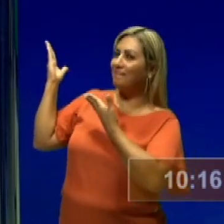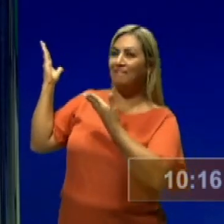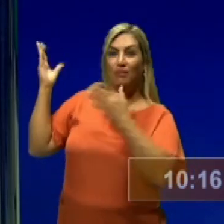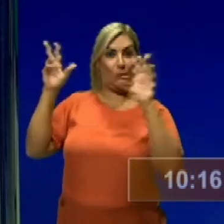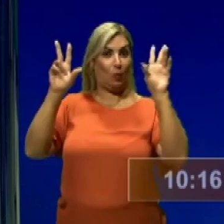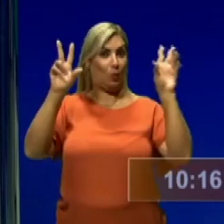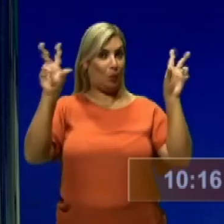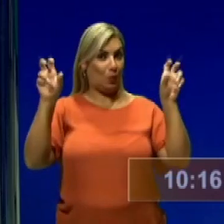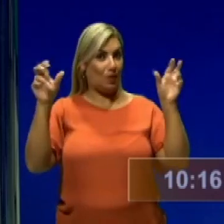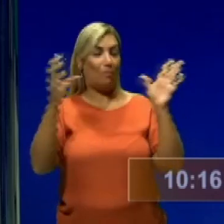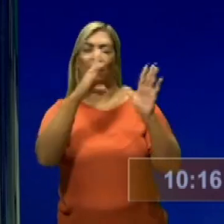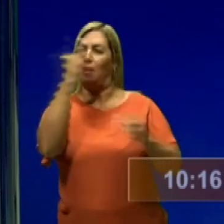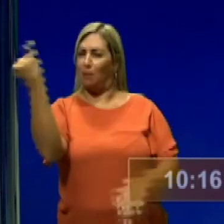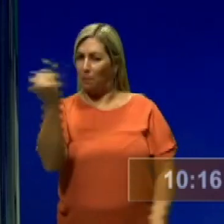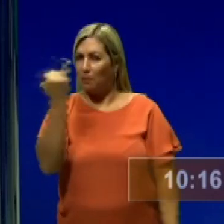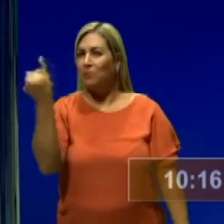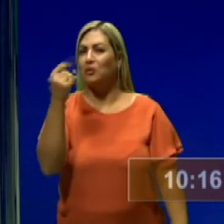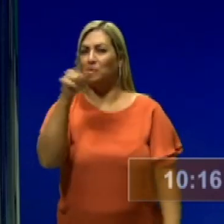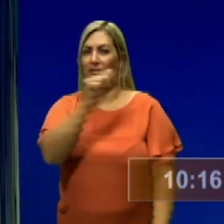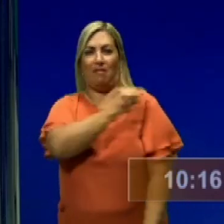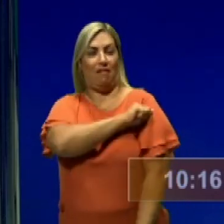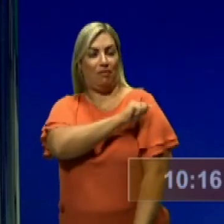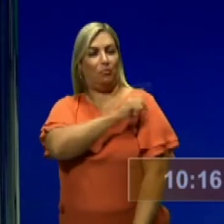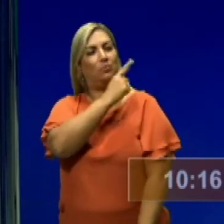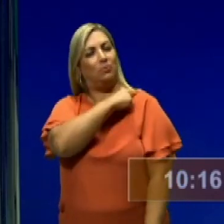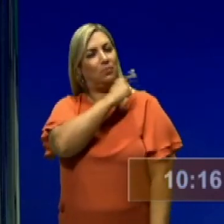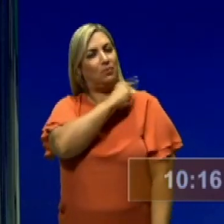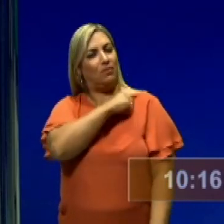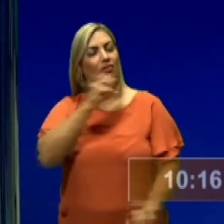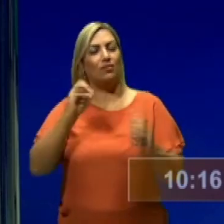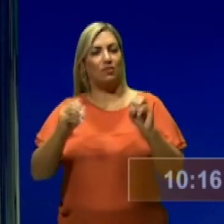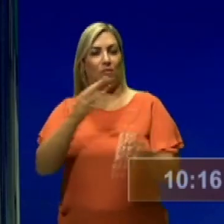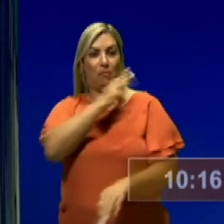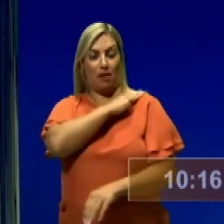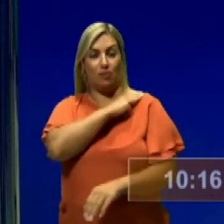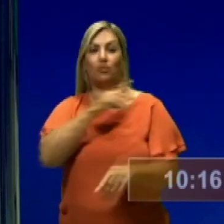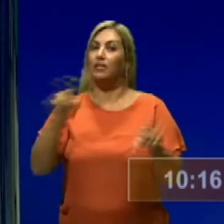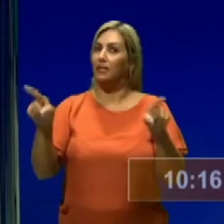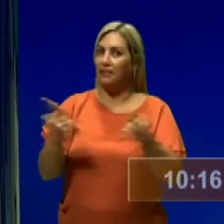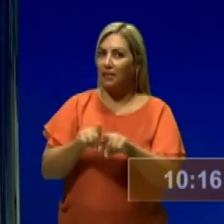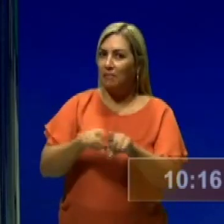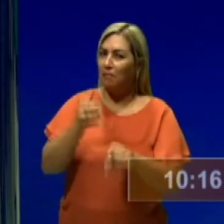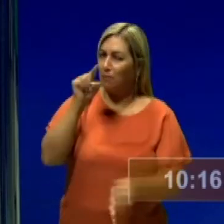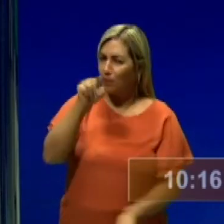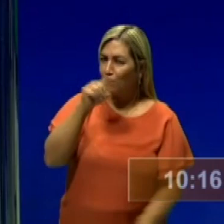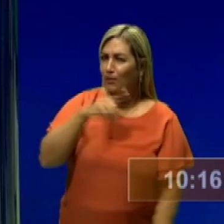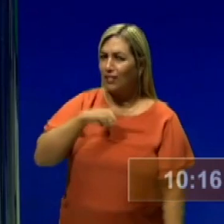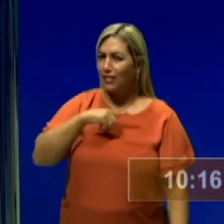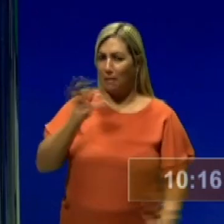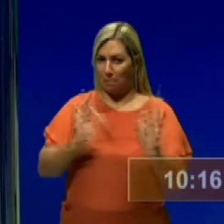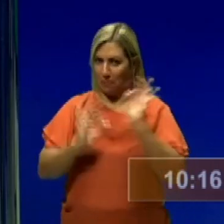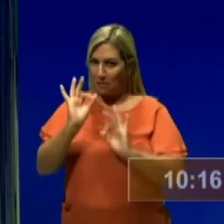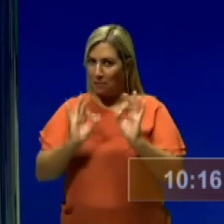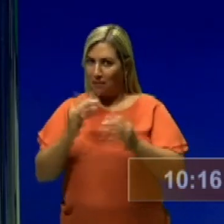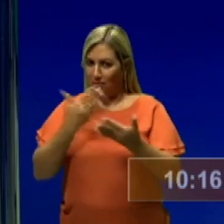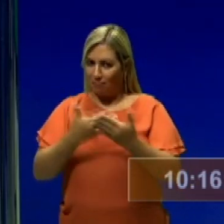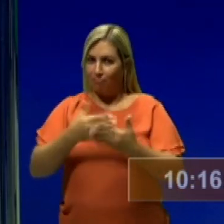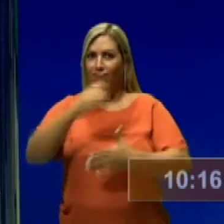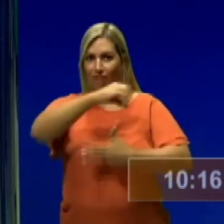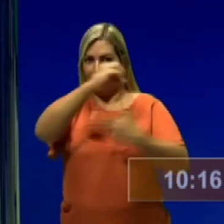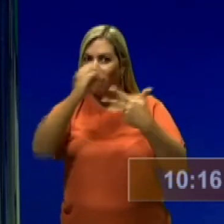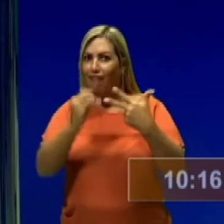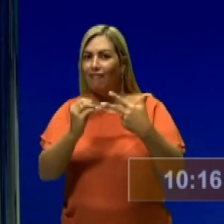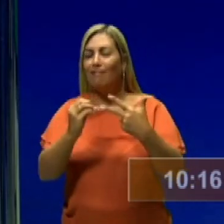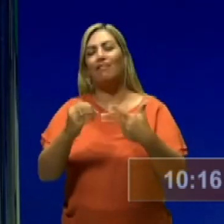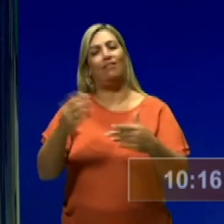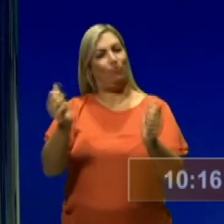conteúdo é importante para você estudante da 1ª série do ensino médio e também para você que está se preparando para o enem